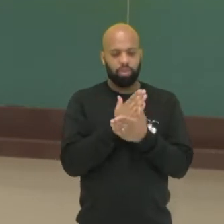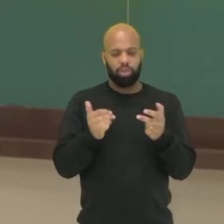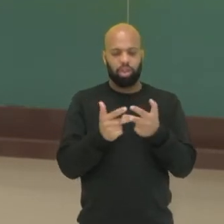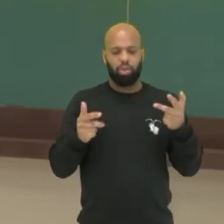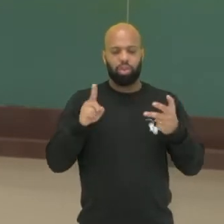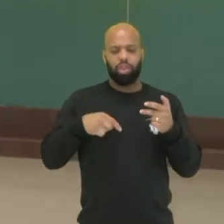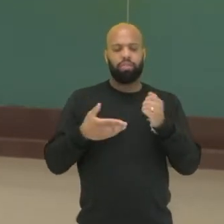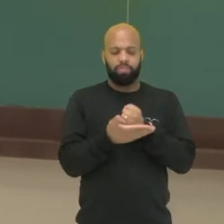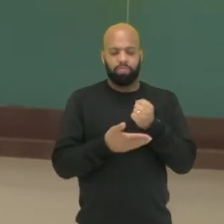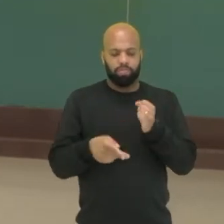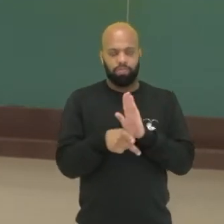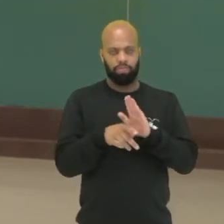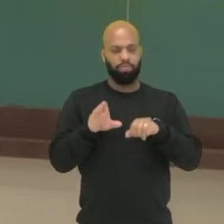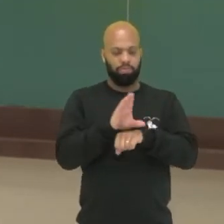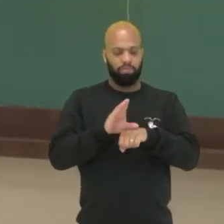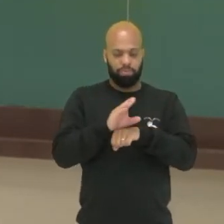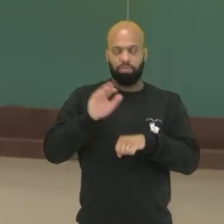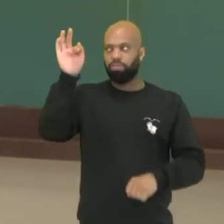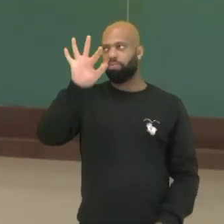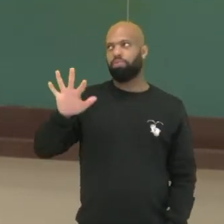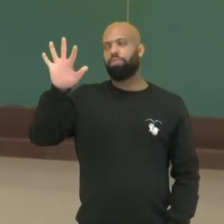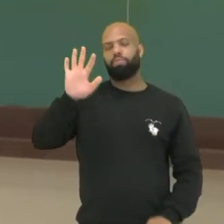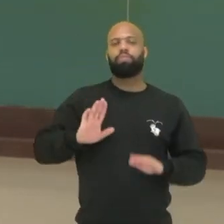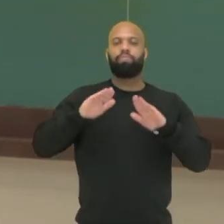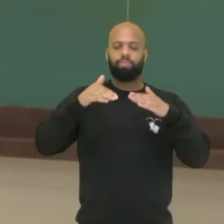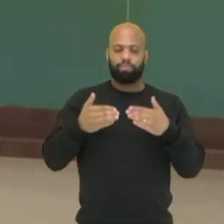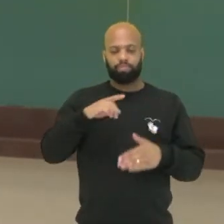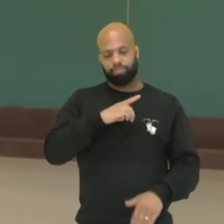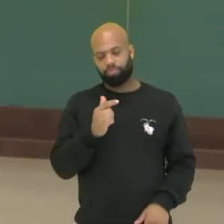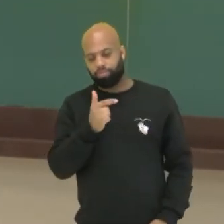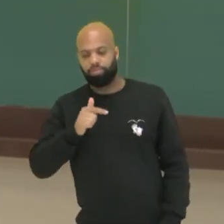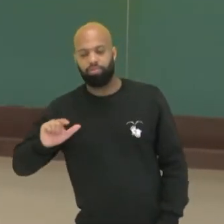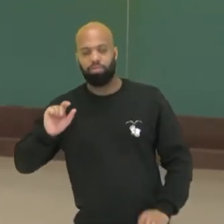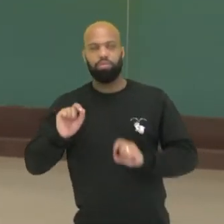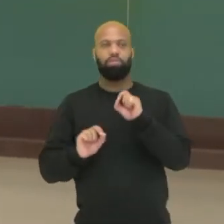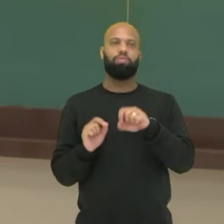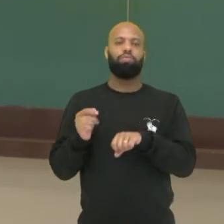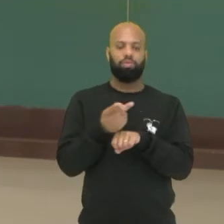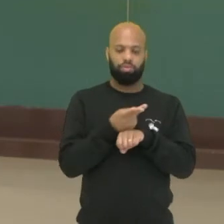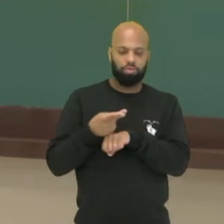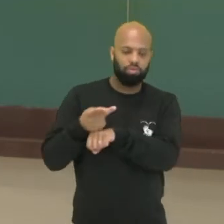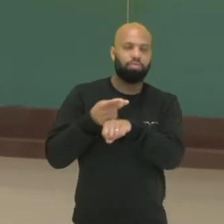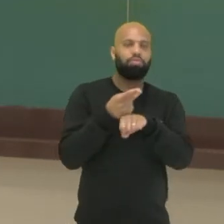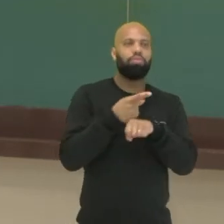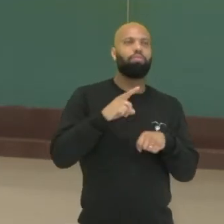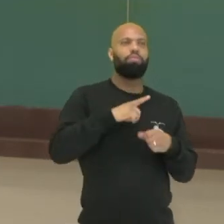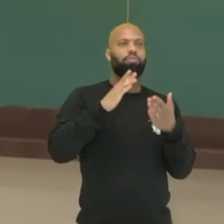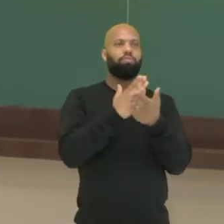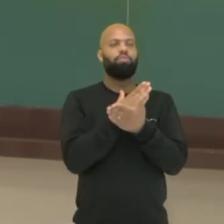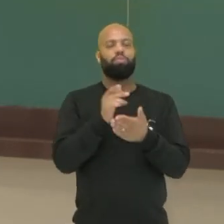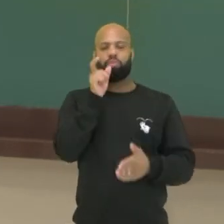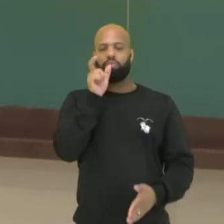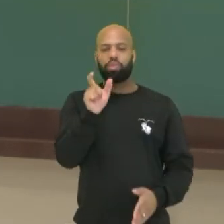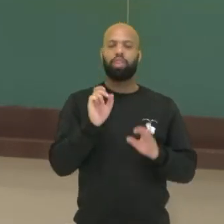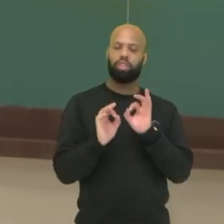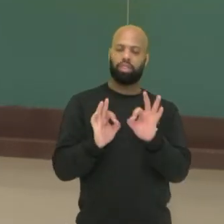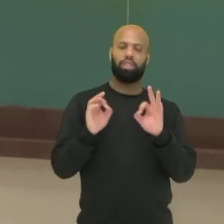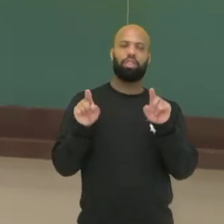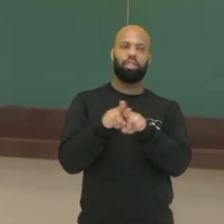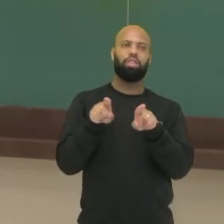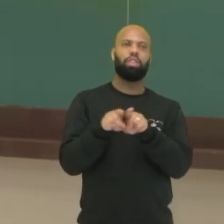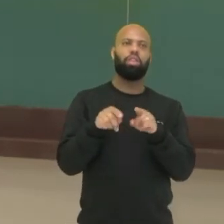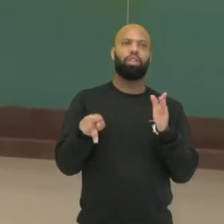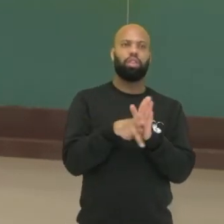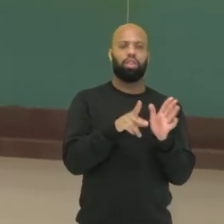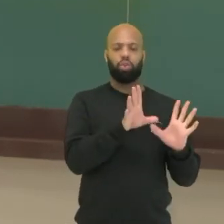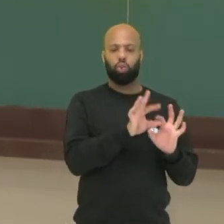Constituição Federal, não veio do nada. Novamente, a busca por palavras mais adequadas para o